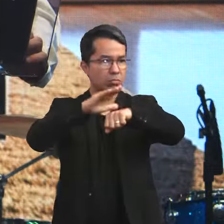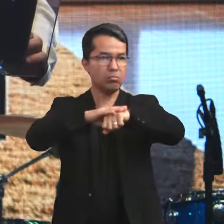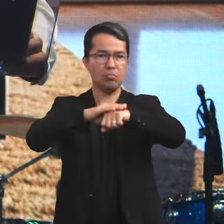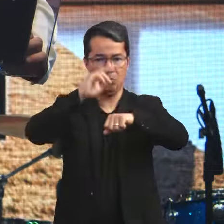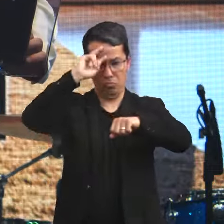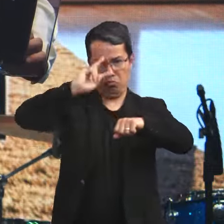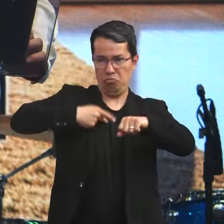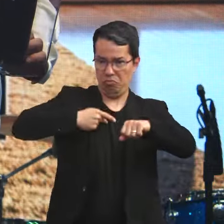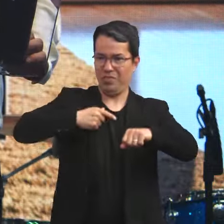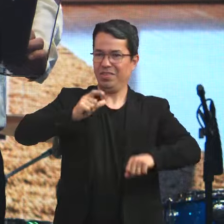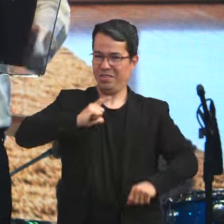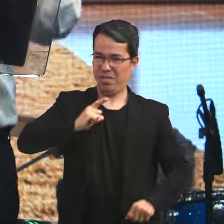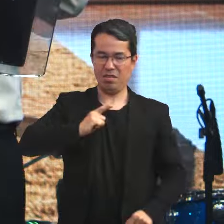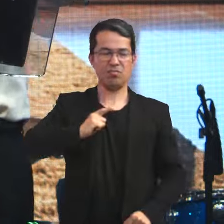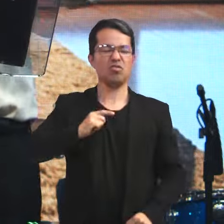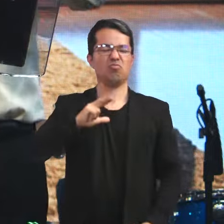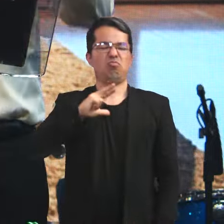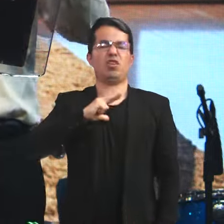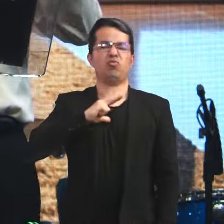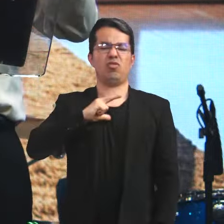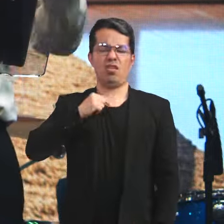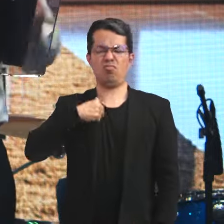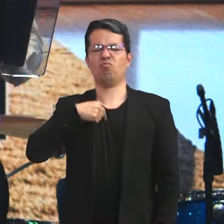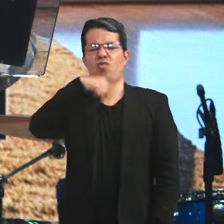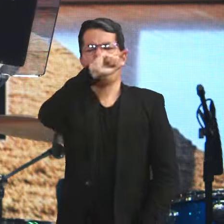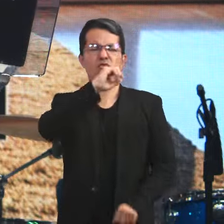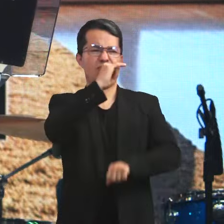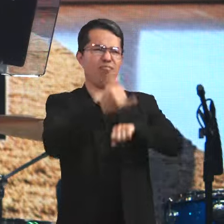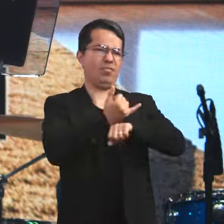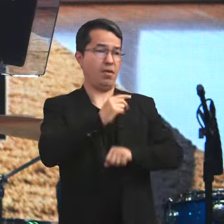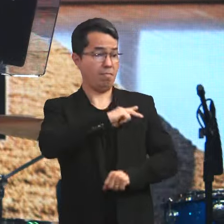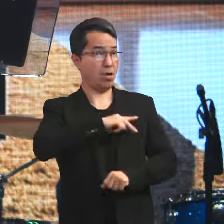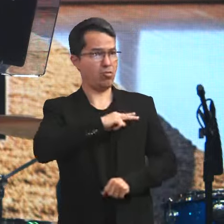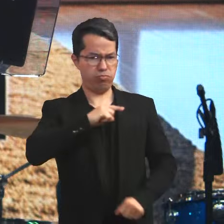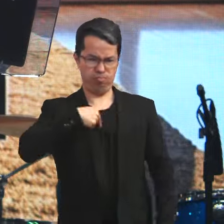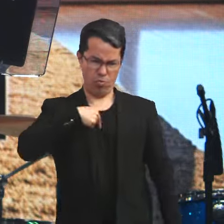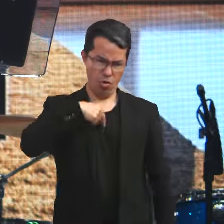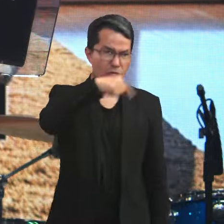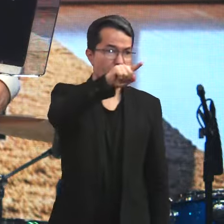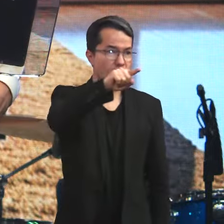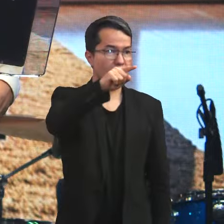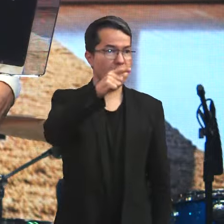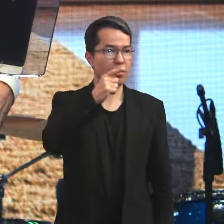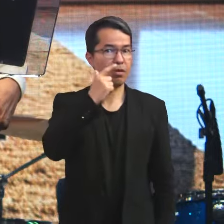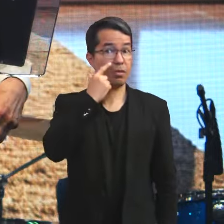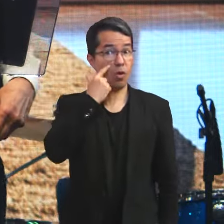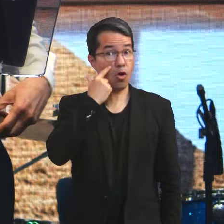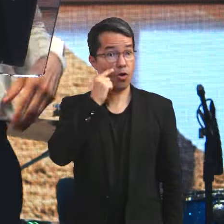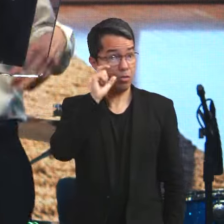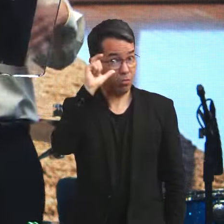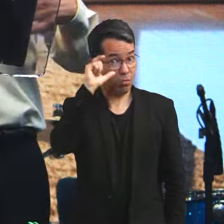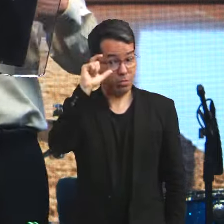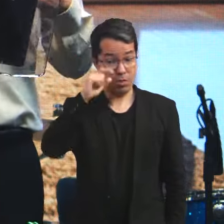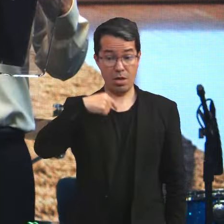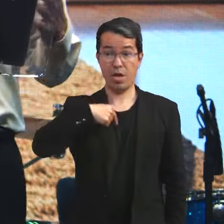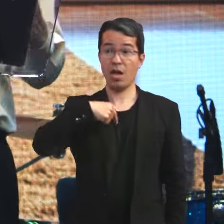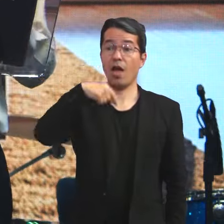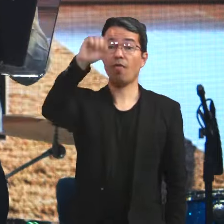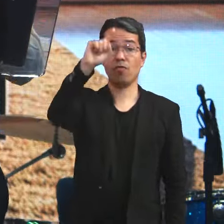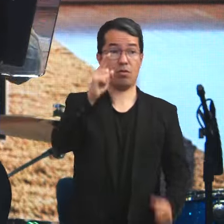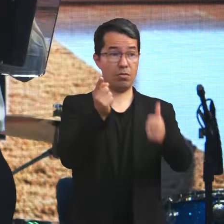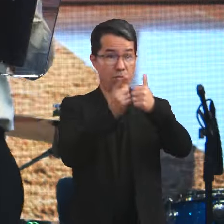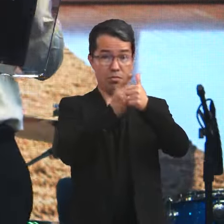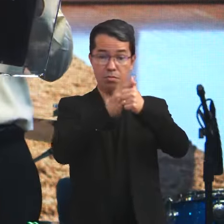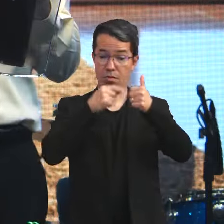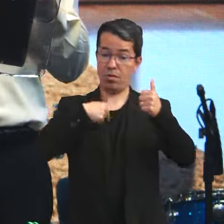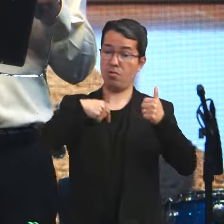a decisão de ir e elemento nmero e é o elemento nmero um e queas nãoc